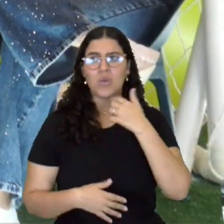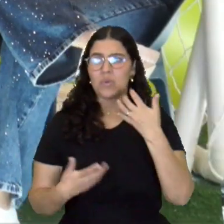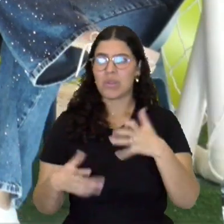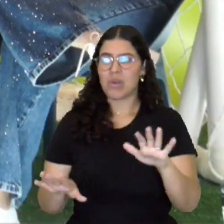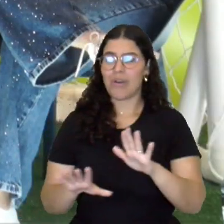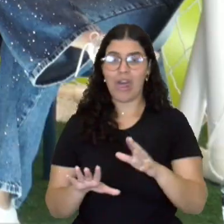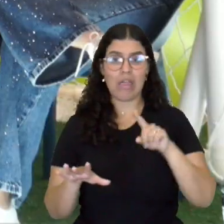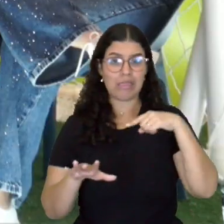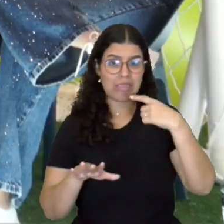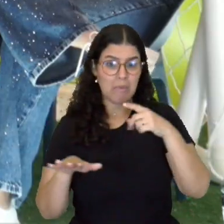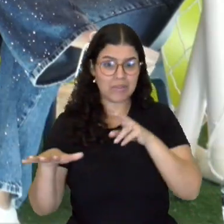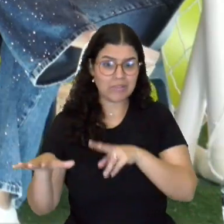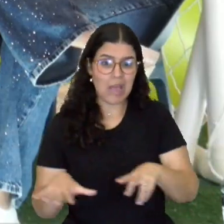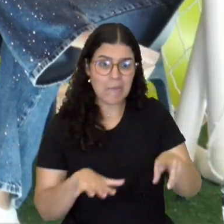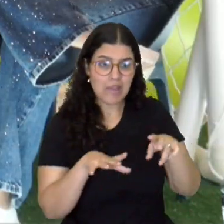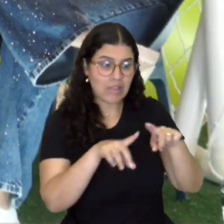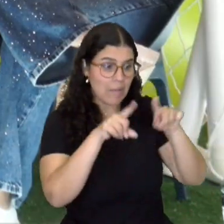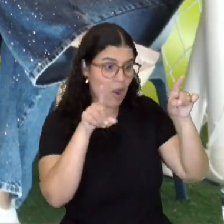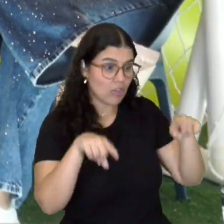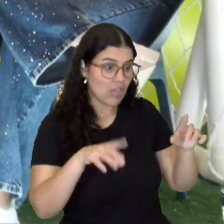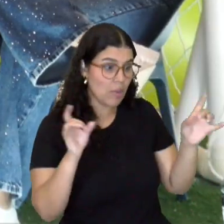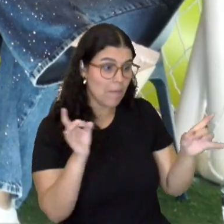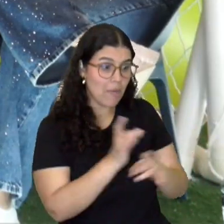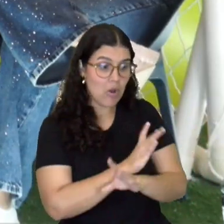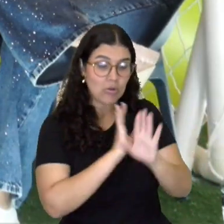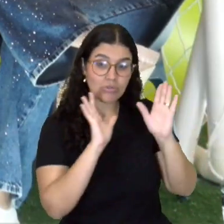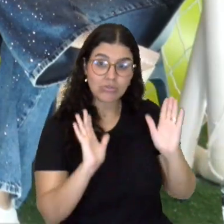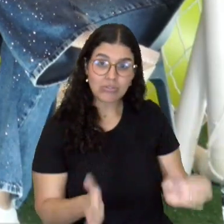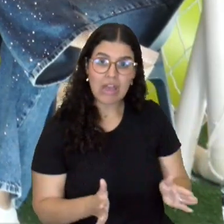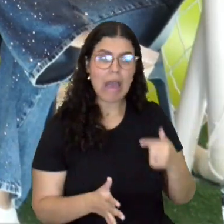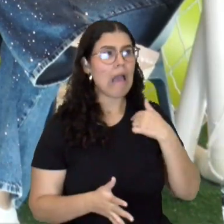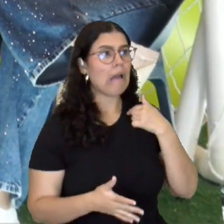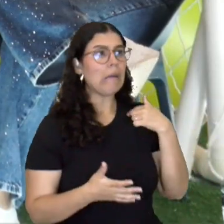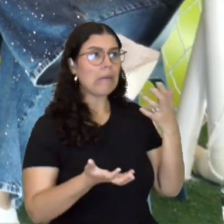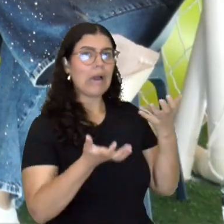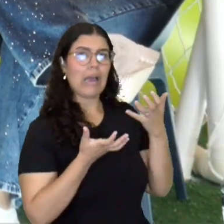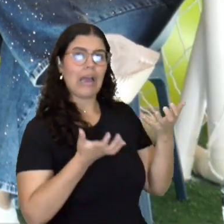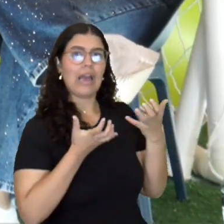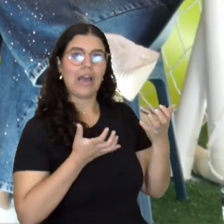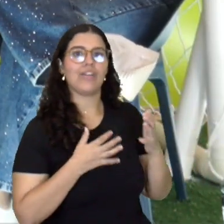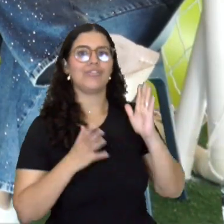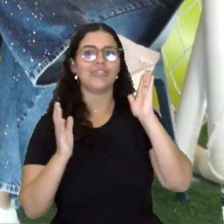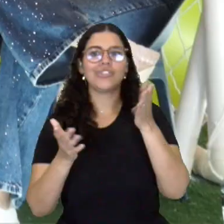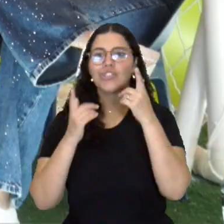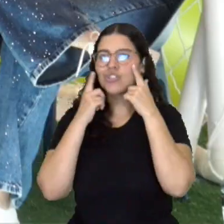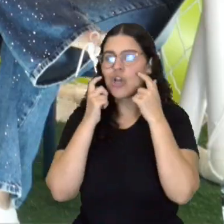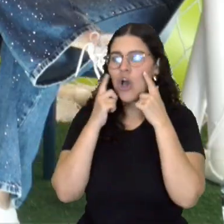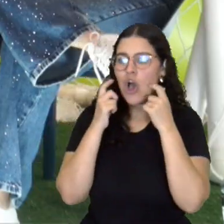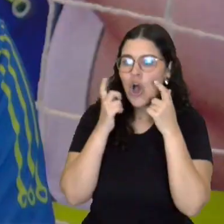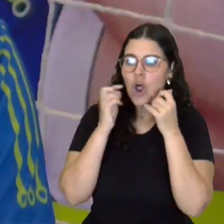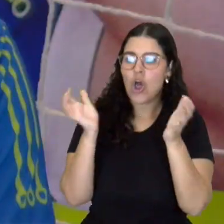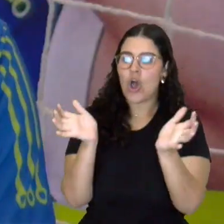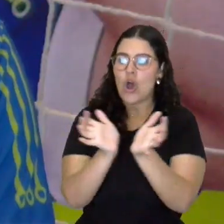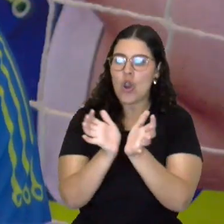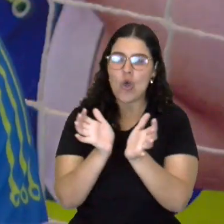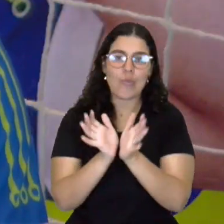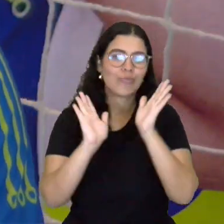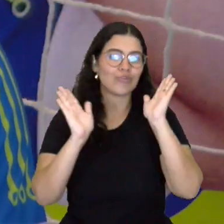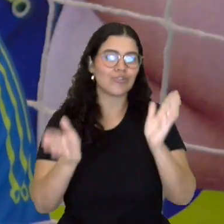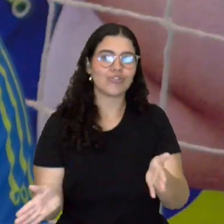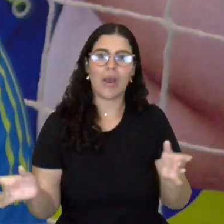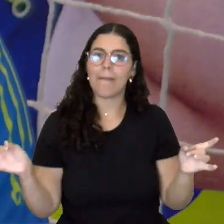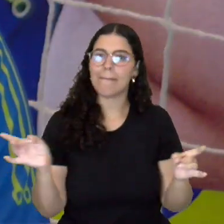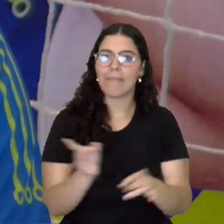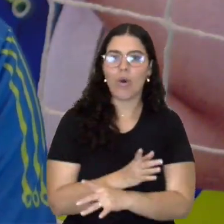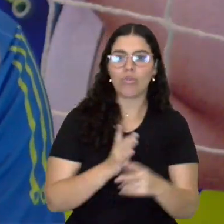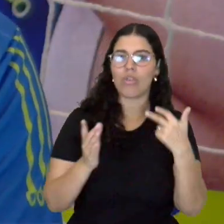pronto, agora eu quero. E aí chora, e aí ó, já tá fechada a equipe, não pode ser, aí bate pai, bate mãe